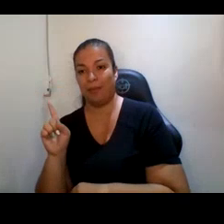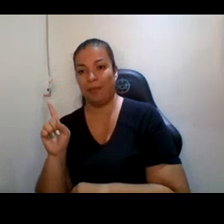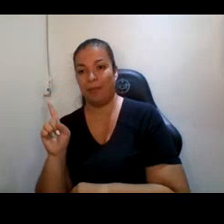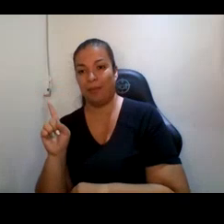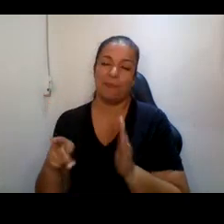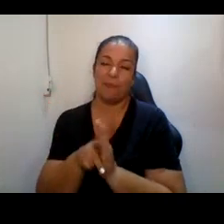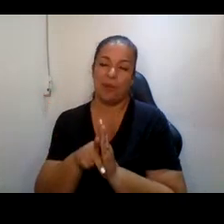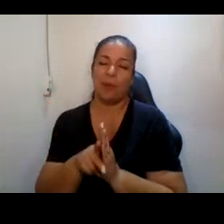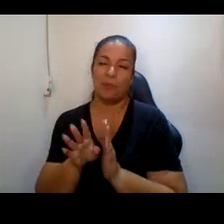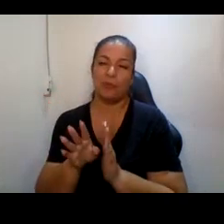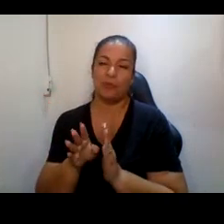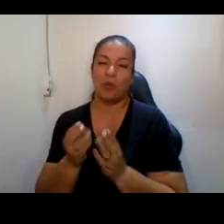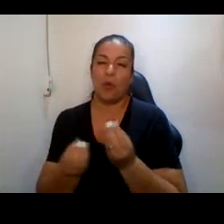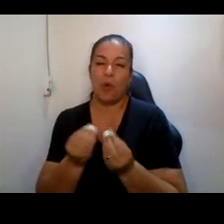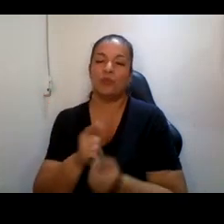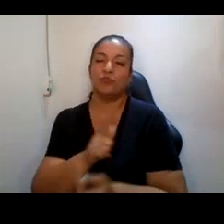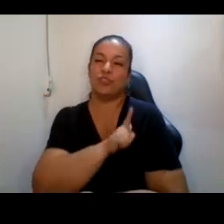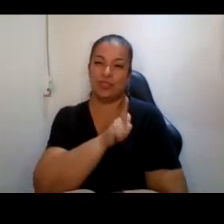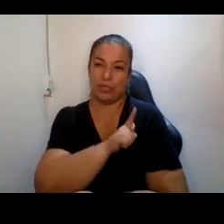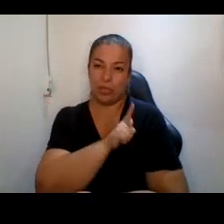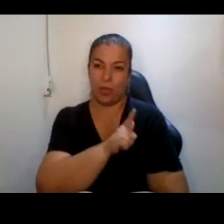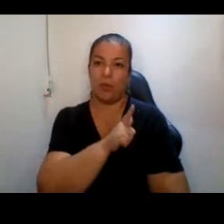de maneira de gerir o